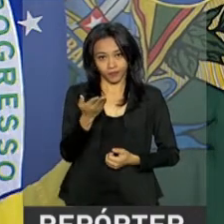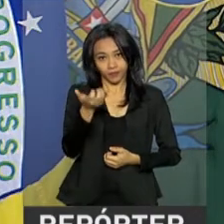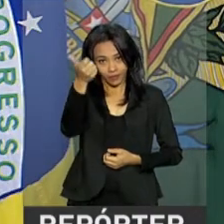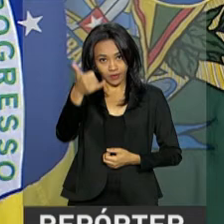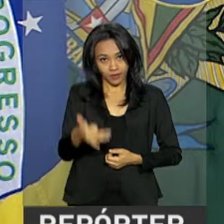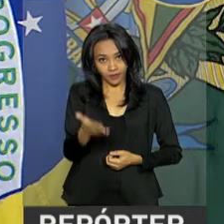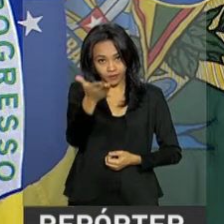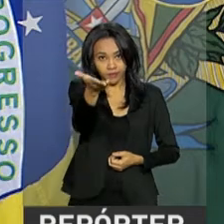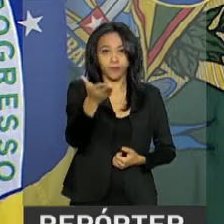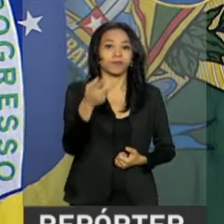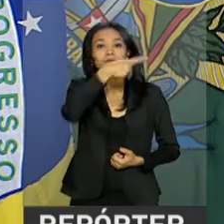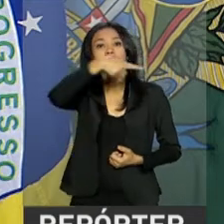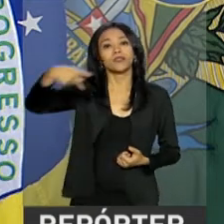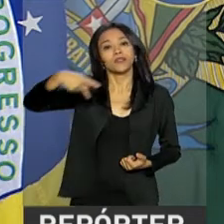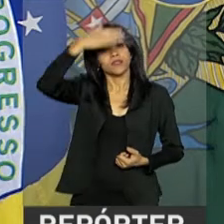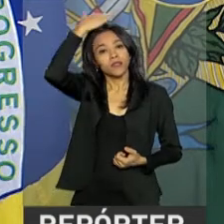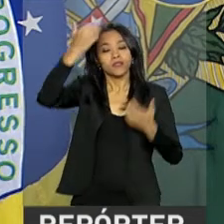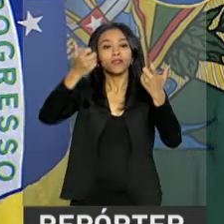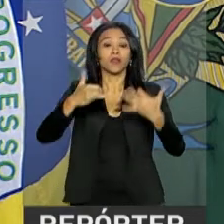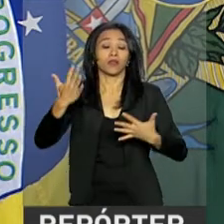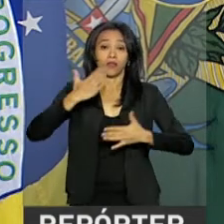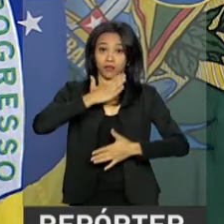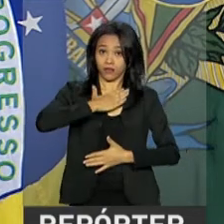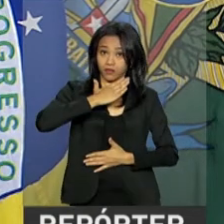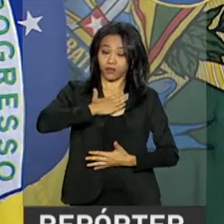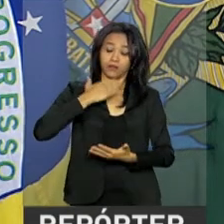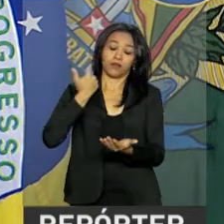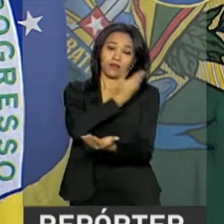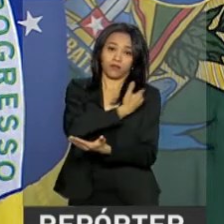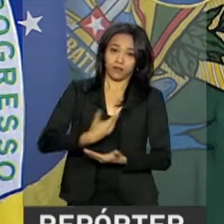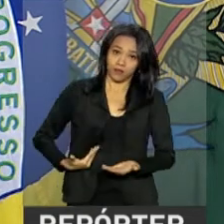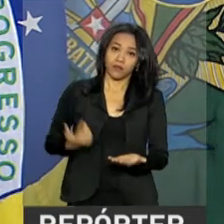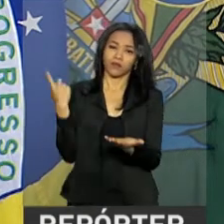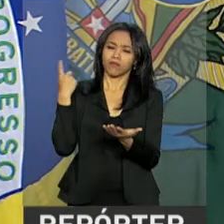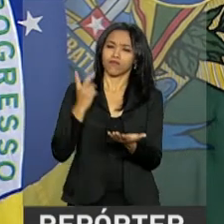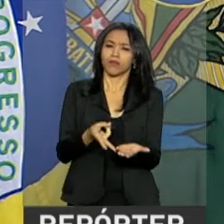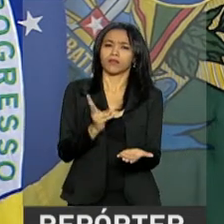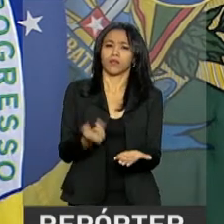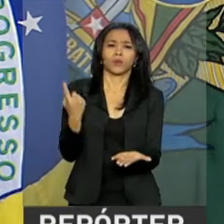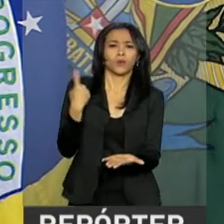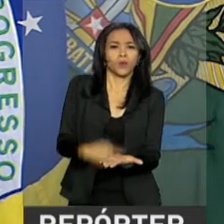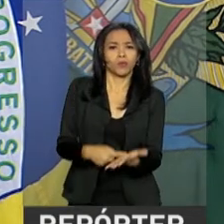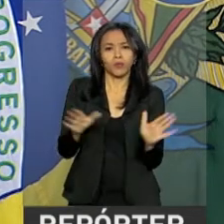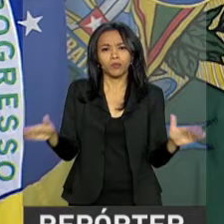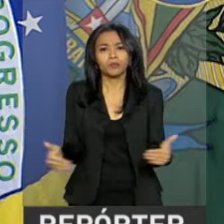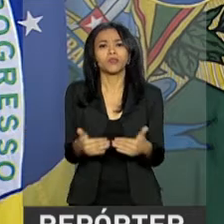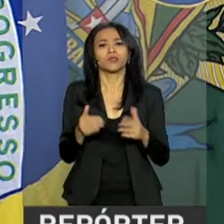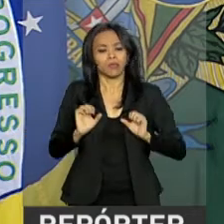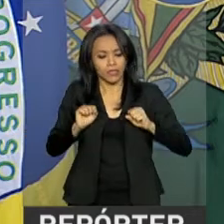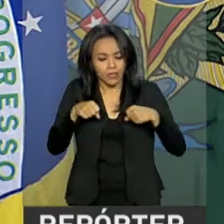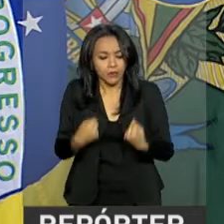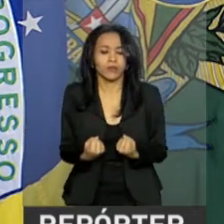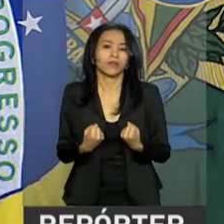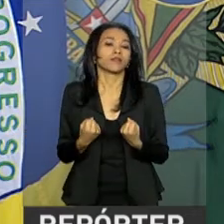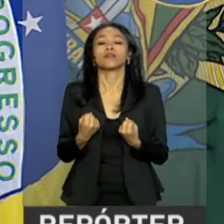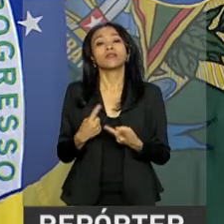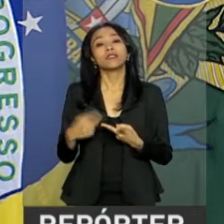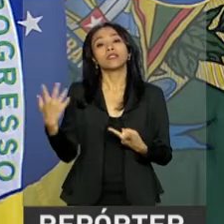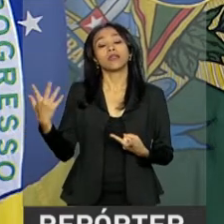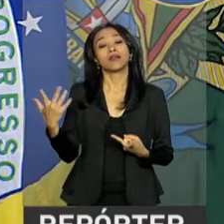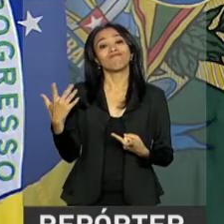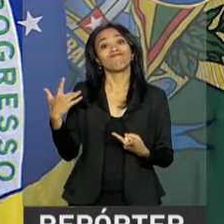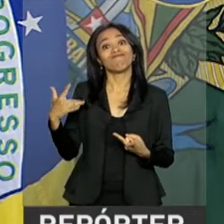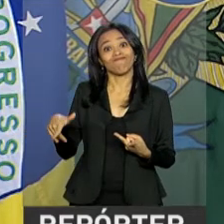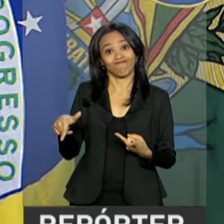governo mantém o compromisso com a recuperação ea saúde financeira da companhia